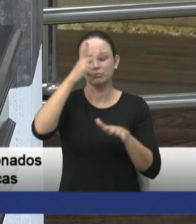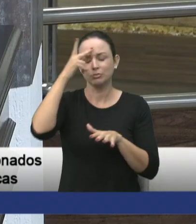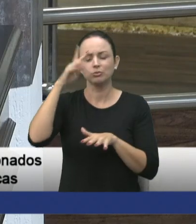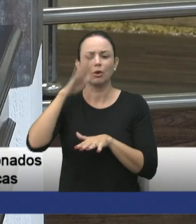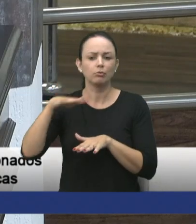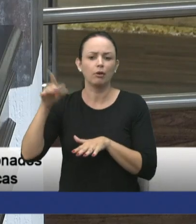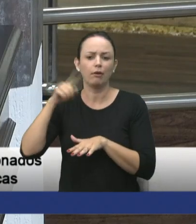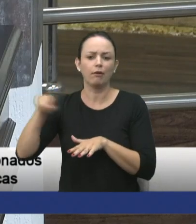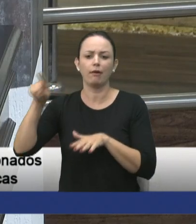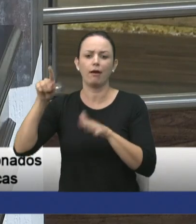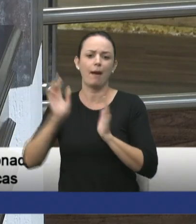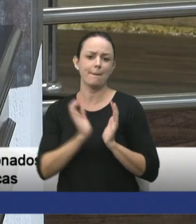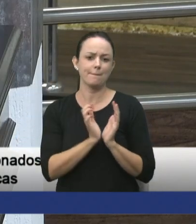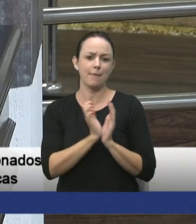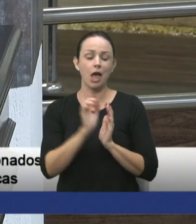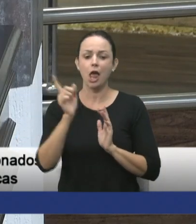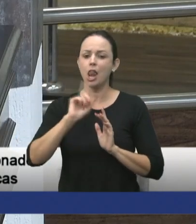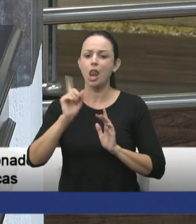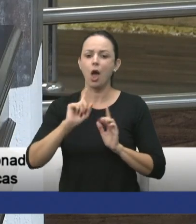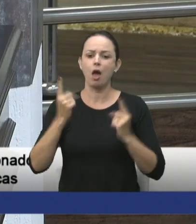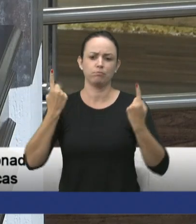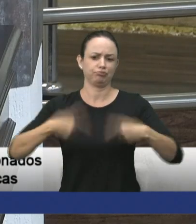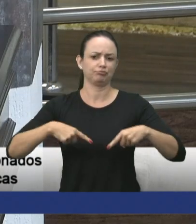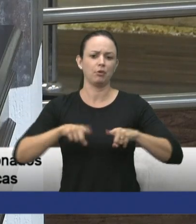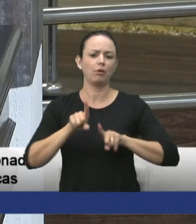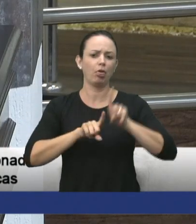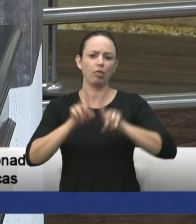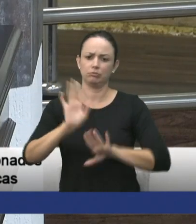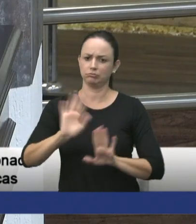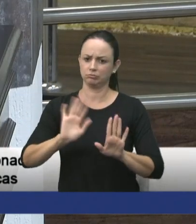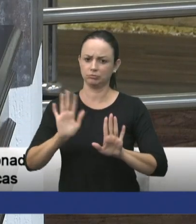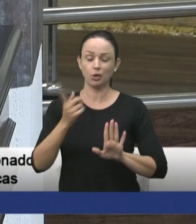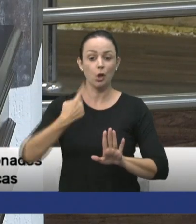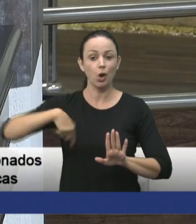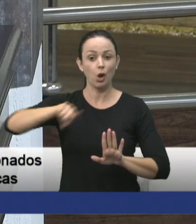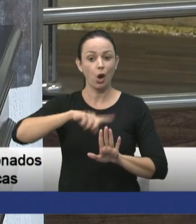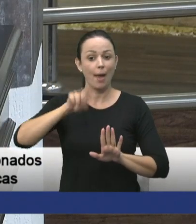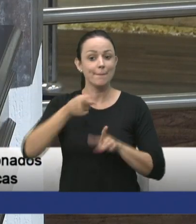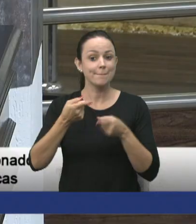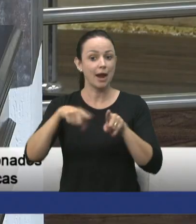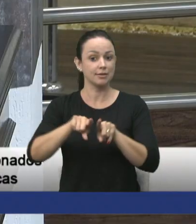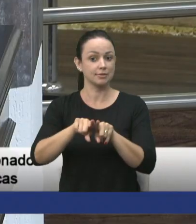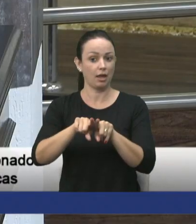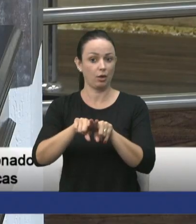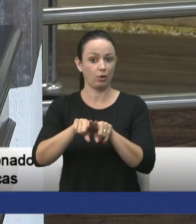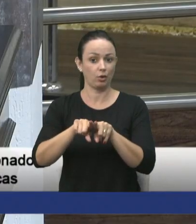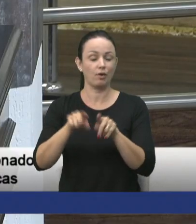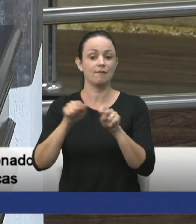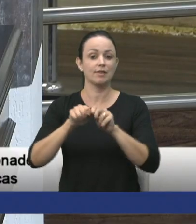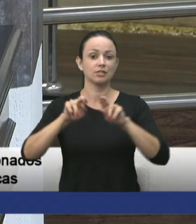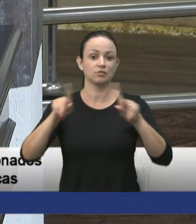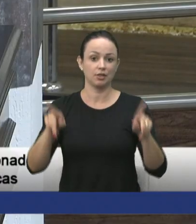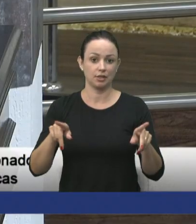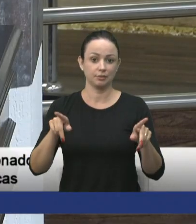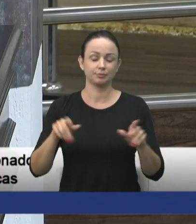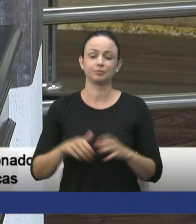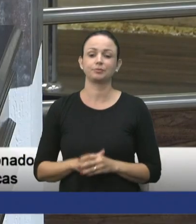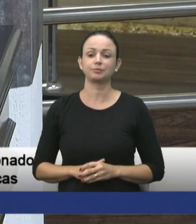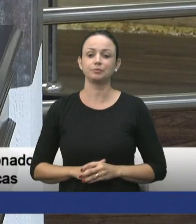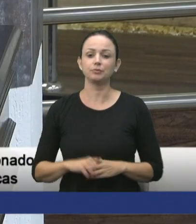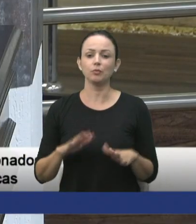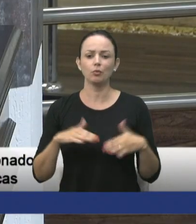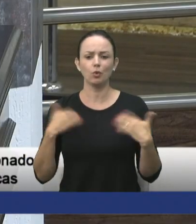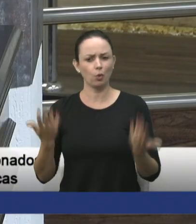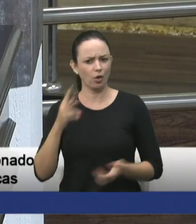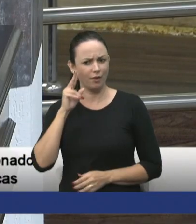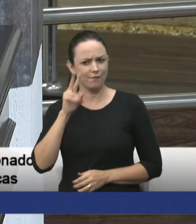somos competidores, nós somos parceiros. Estamos aqui para fazer a diferença. Quando a gente vê